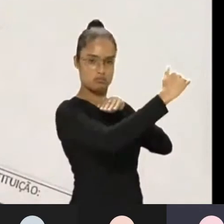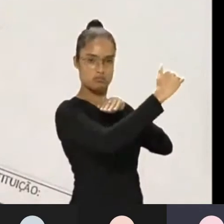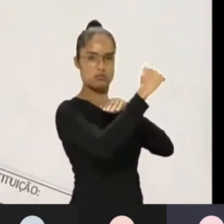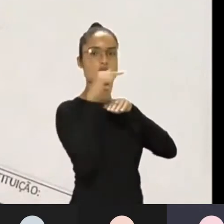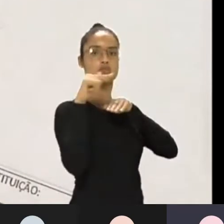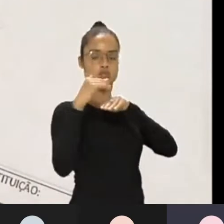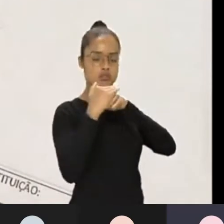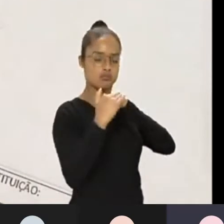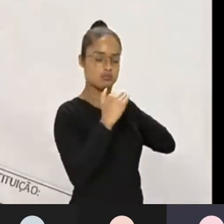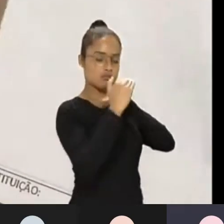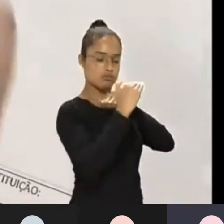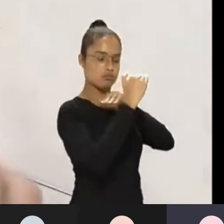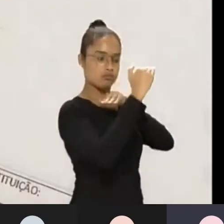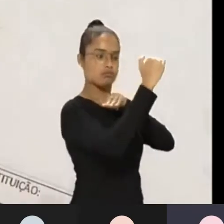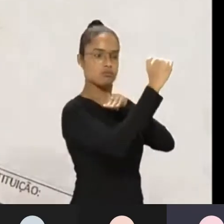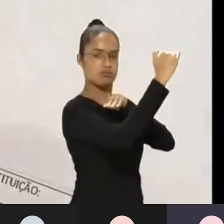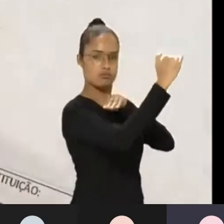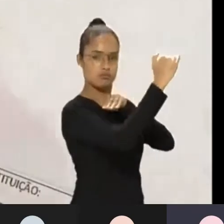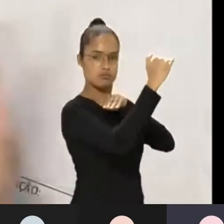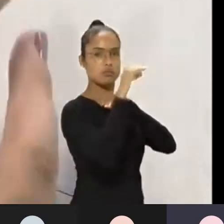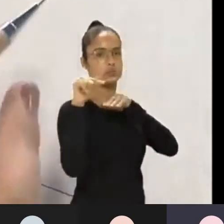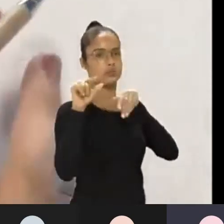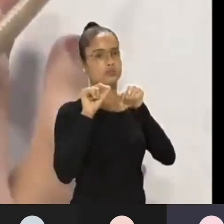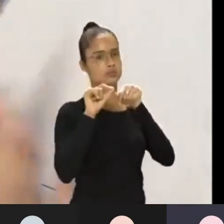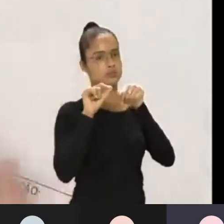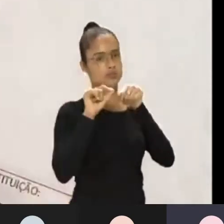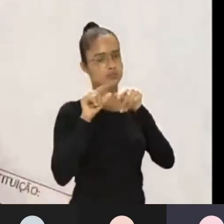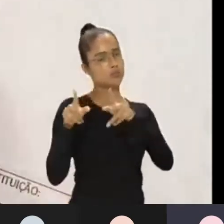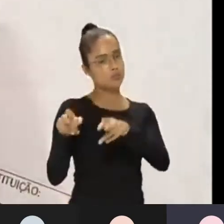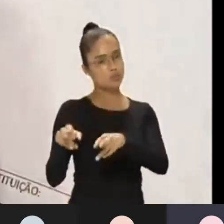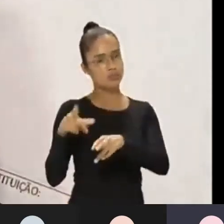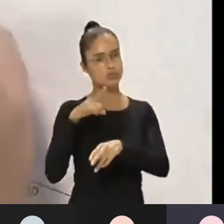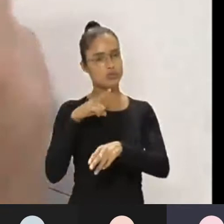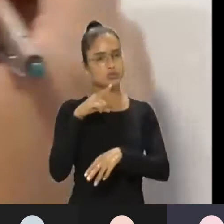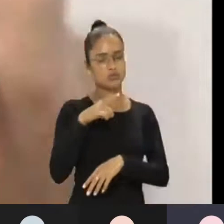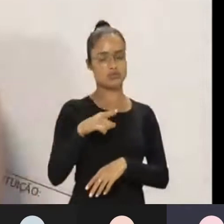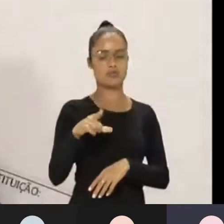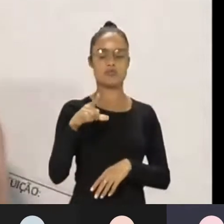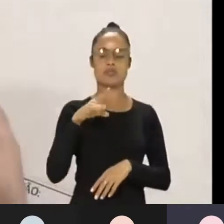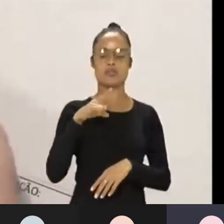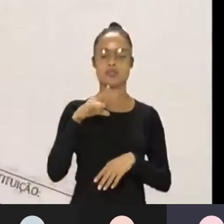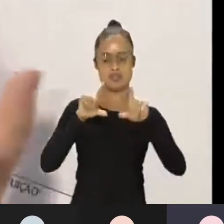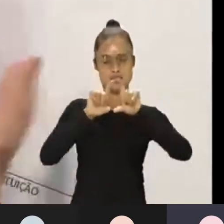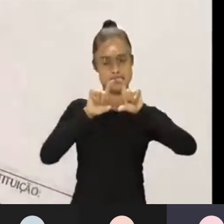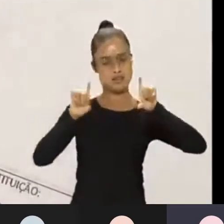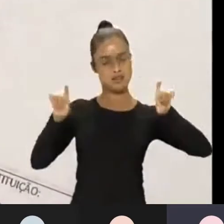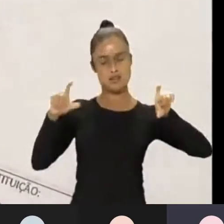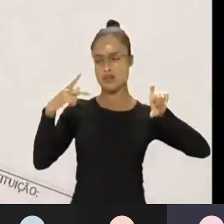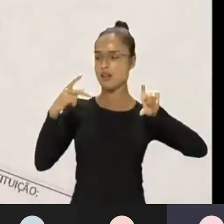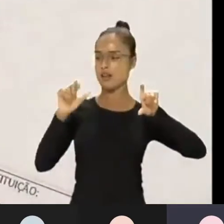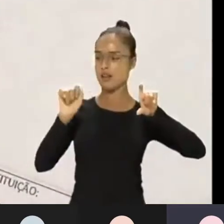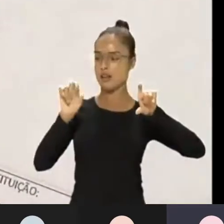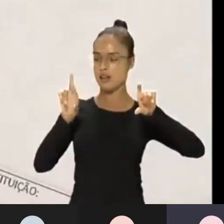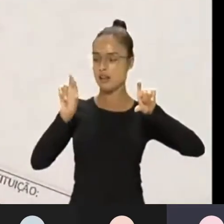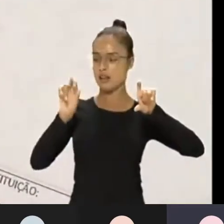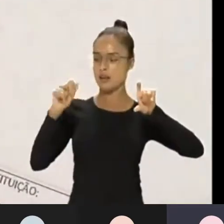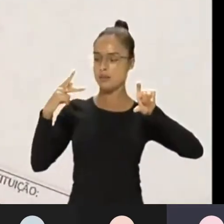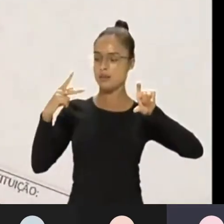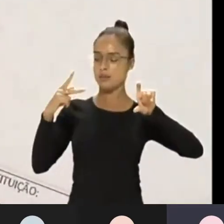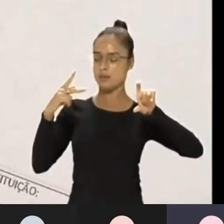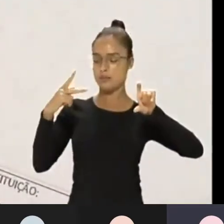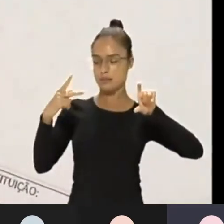fizemos nesse sólido. Então, é como se eu tivesse um paralelepípedo completo que foi feito alguns cortes,